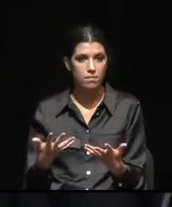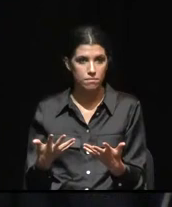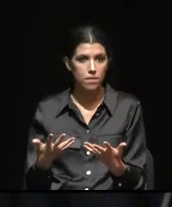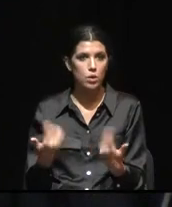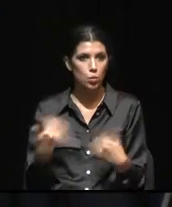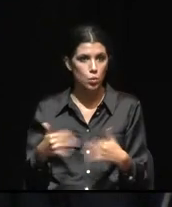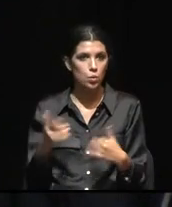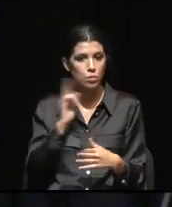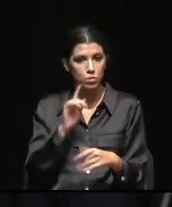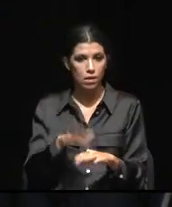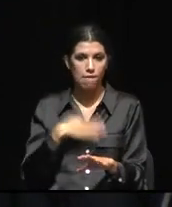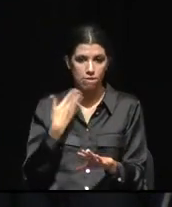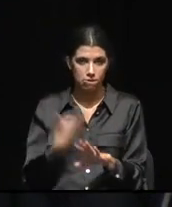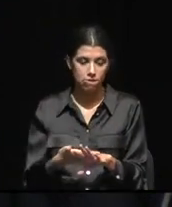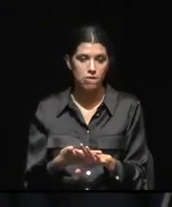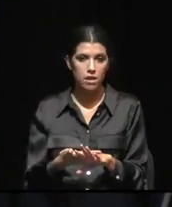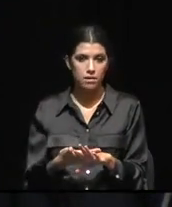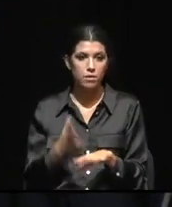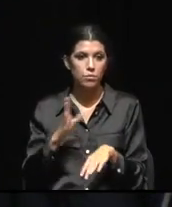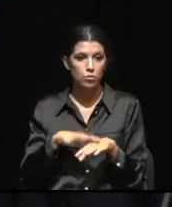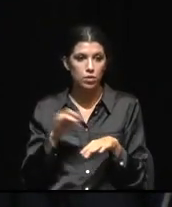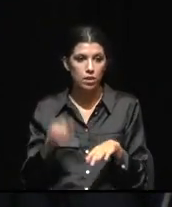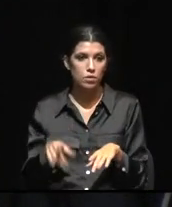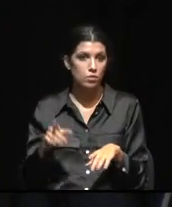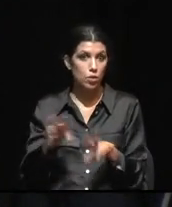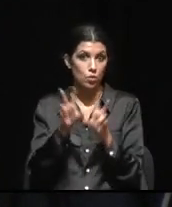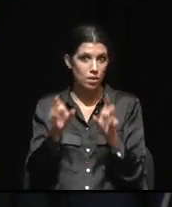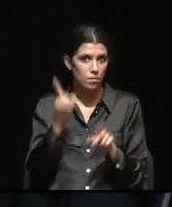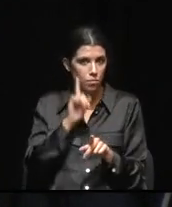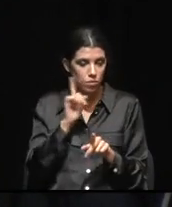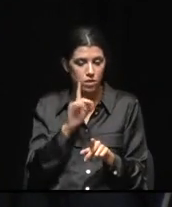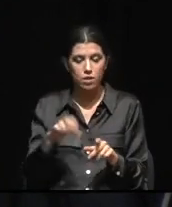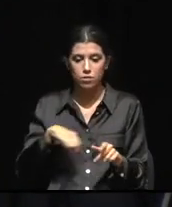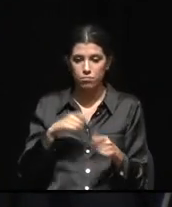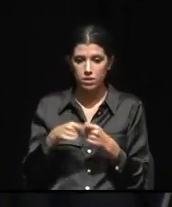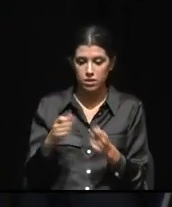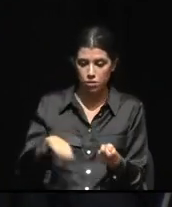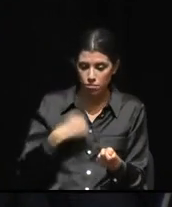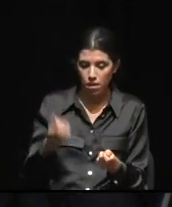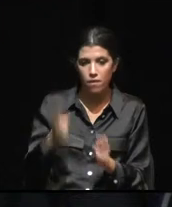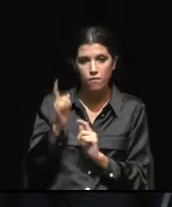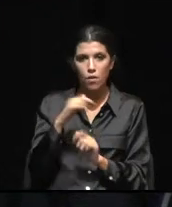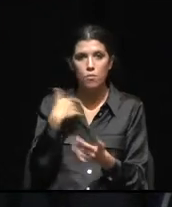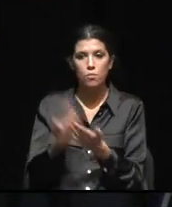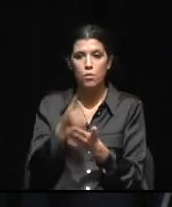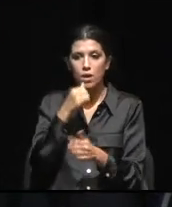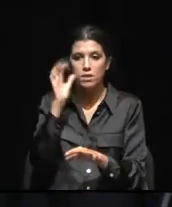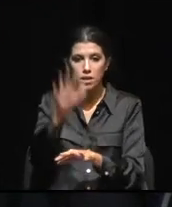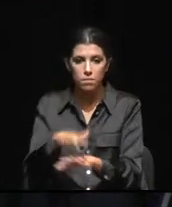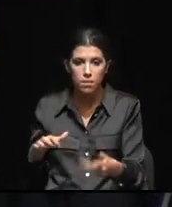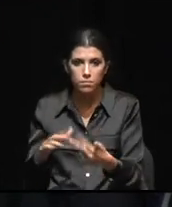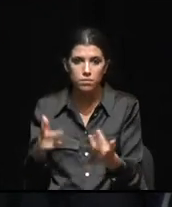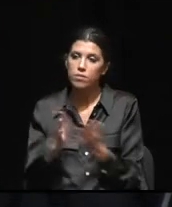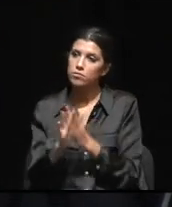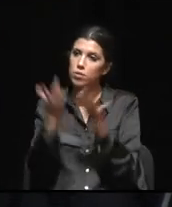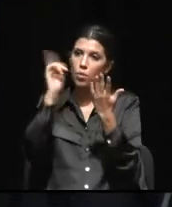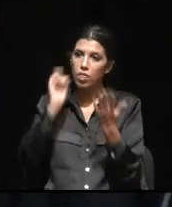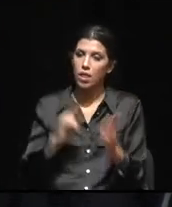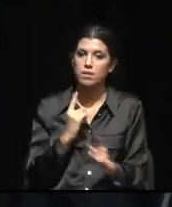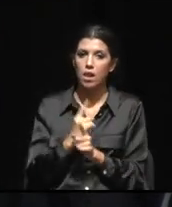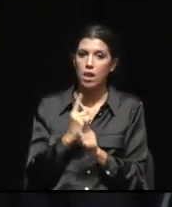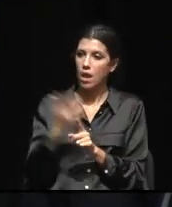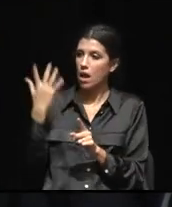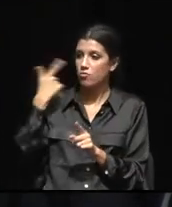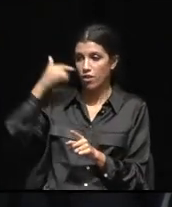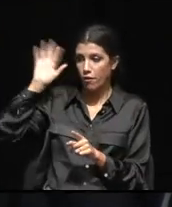assume especial importância pela relevância que tem o partido ecologista aos verdes propõe que a assembleia Municipal saúde esta data embora já